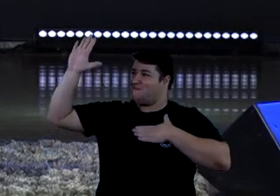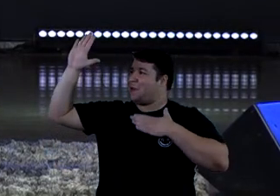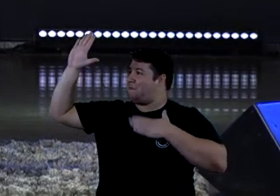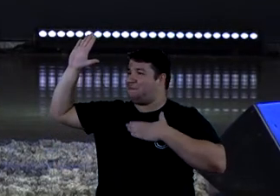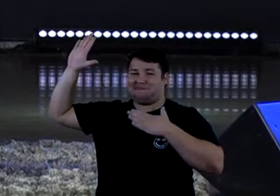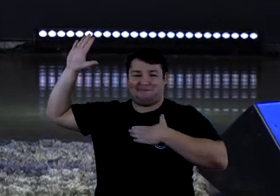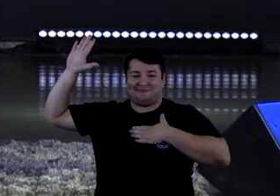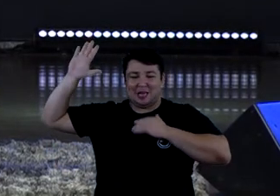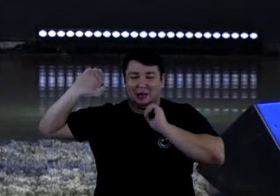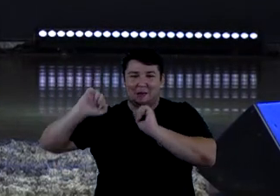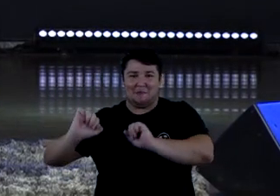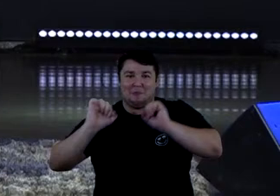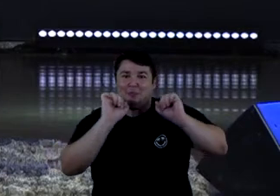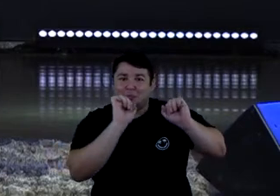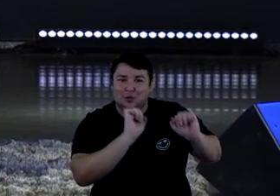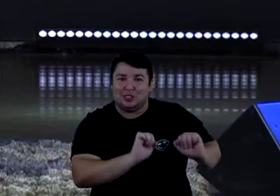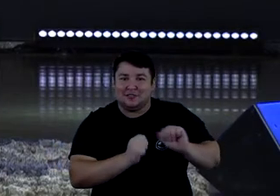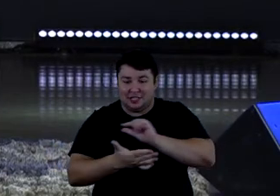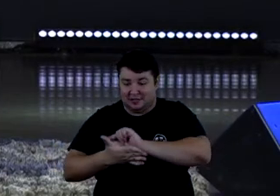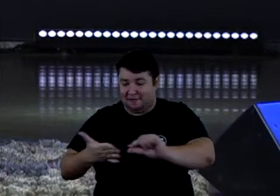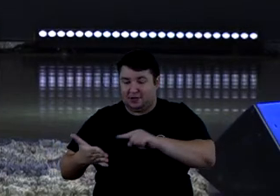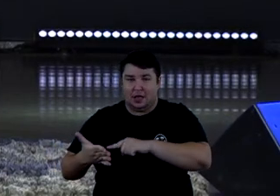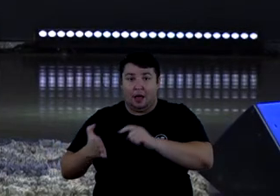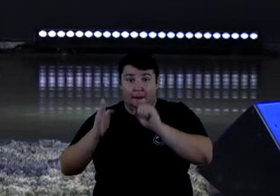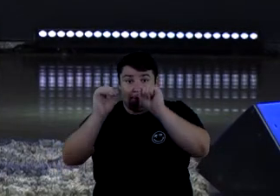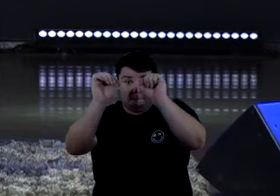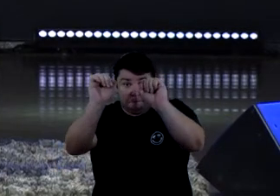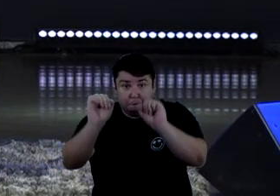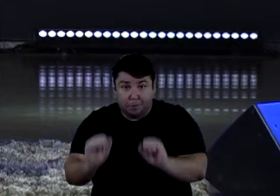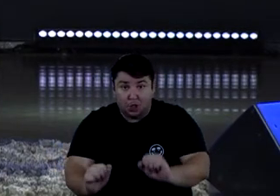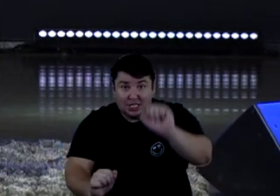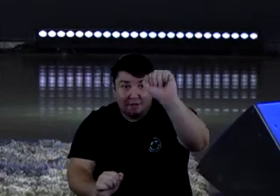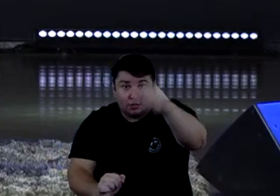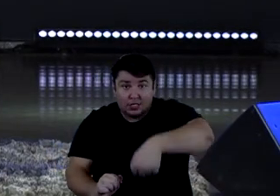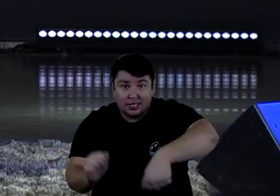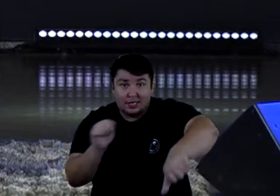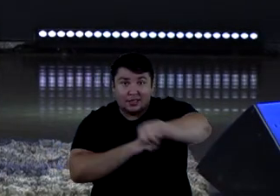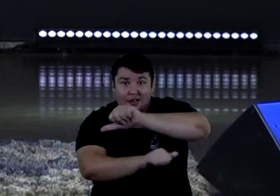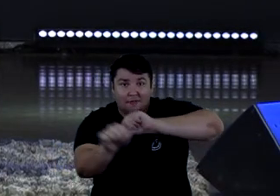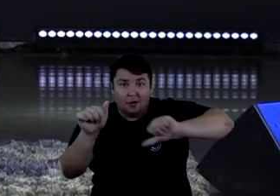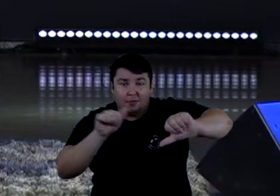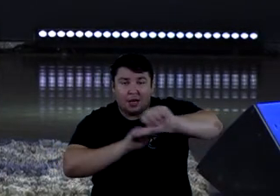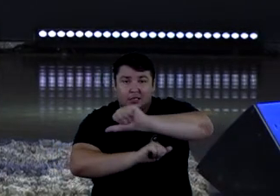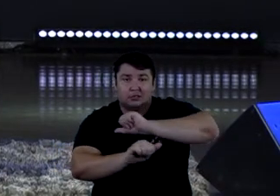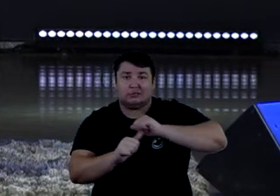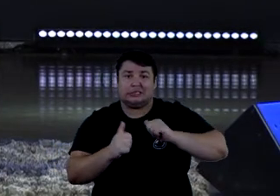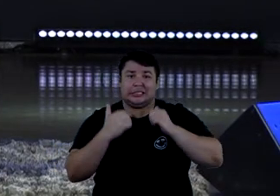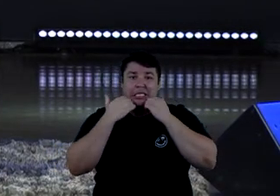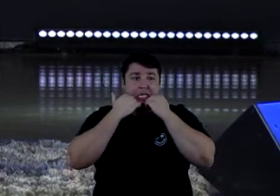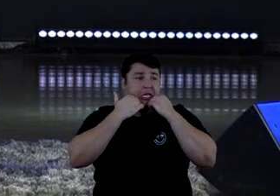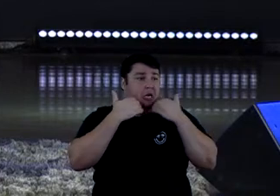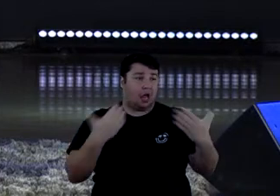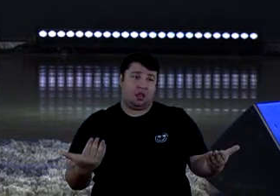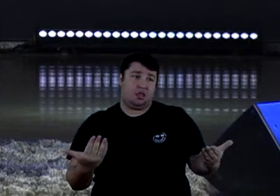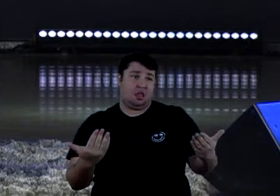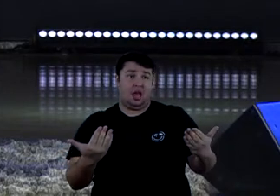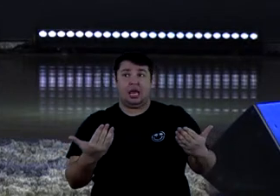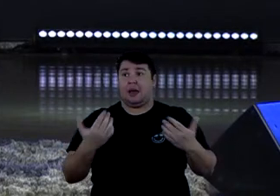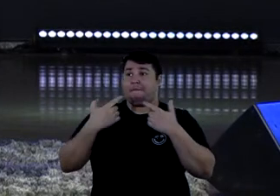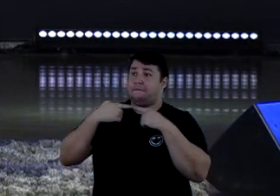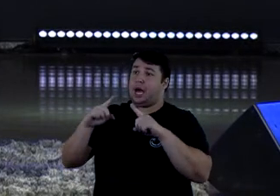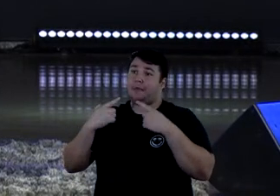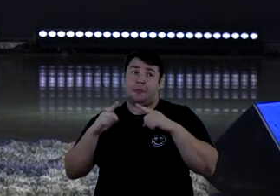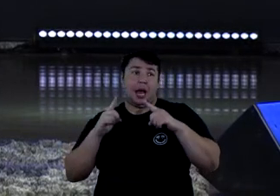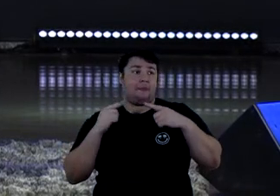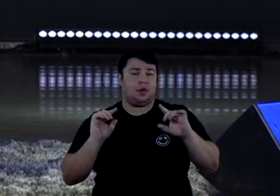É possível. Esse versículo nos diz isso. É possível, sim. Não adianta, você pode vir com argumento: ah, mas é que você, ai, não